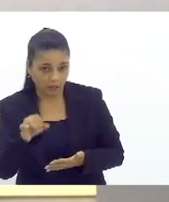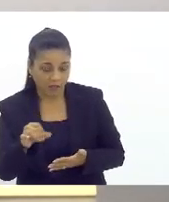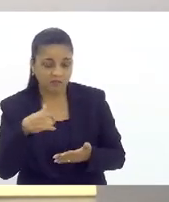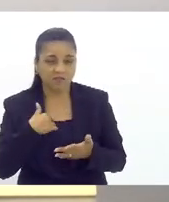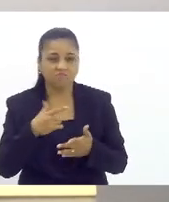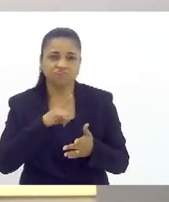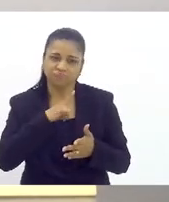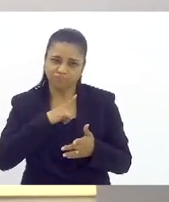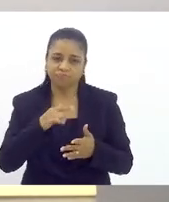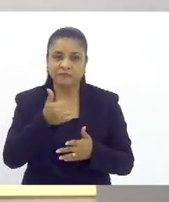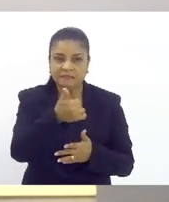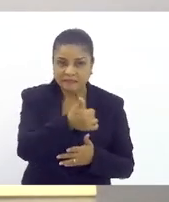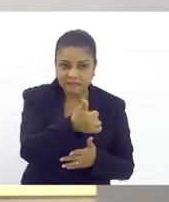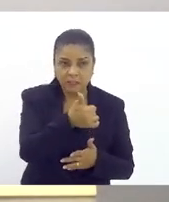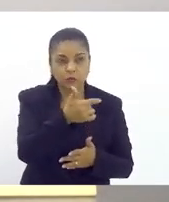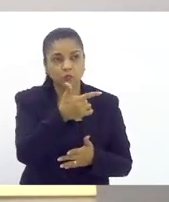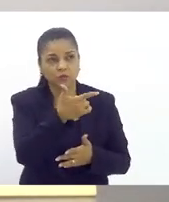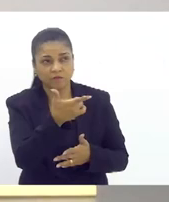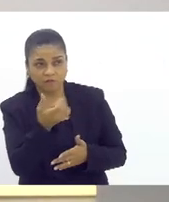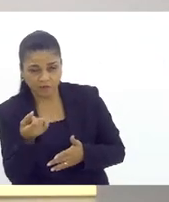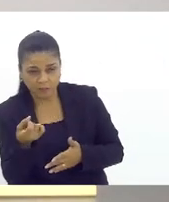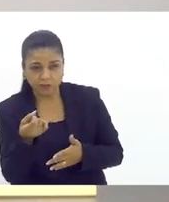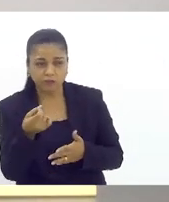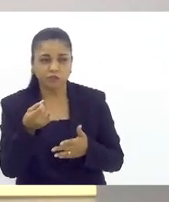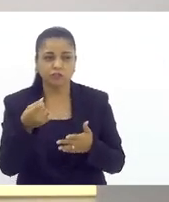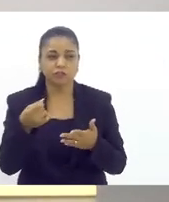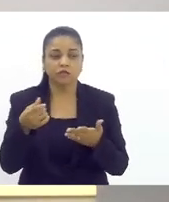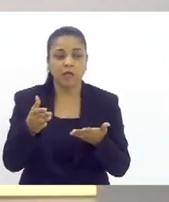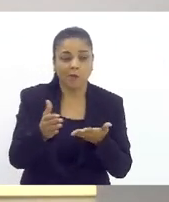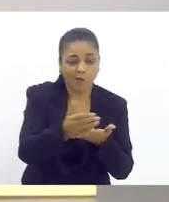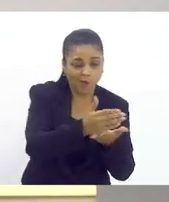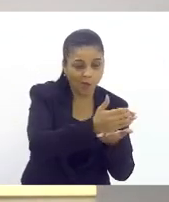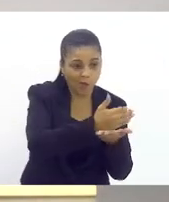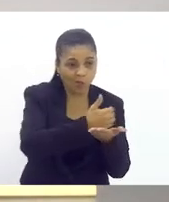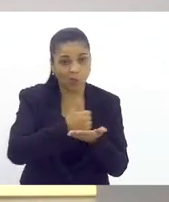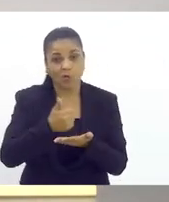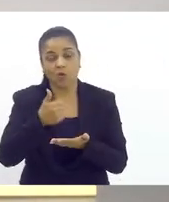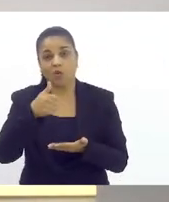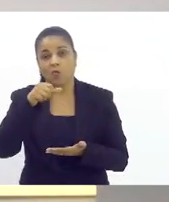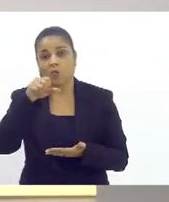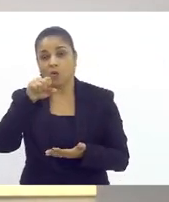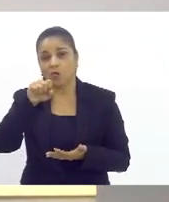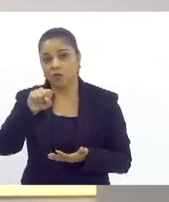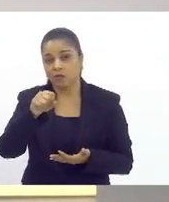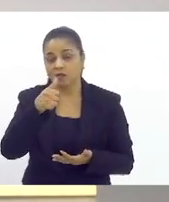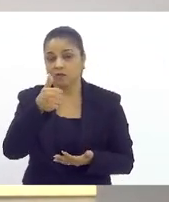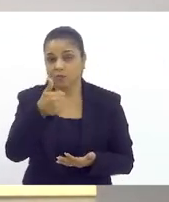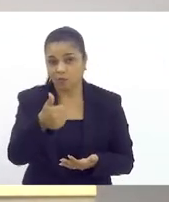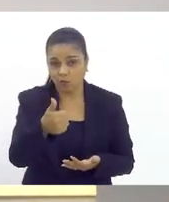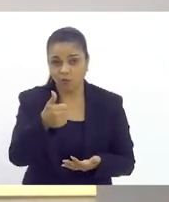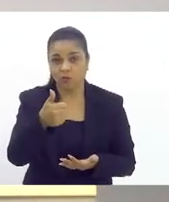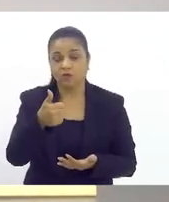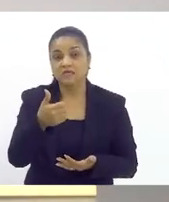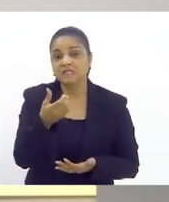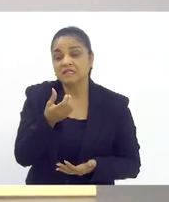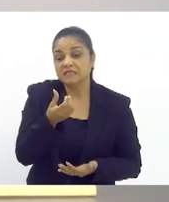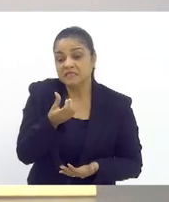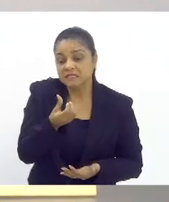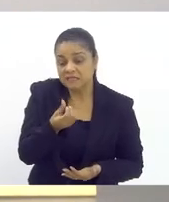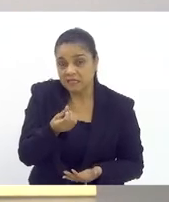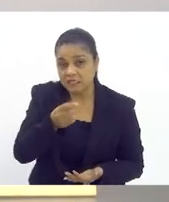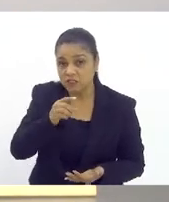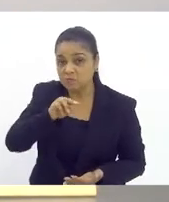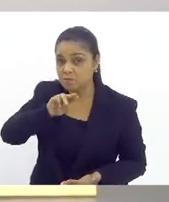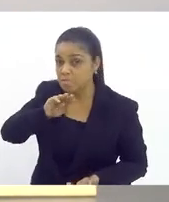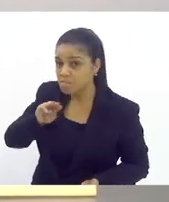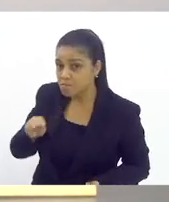segundo o último levantamento feito é foi de 81 foi uma capacidade de produção de 6 milhões de mudas então a gente entende